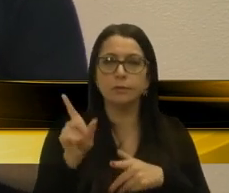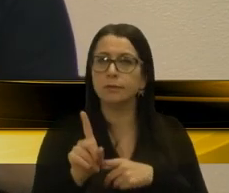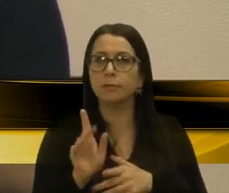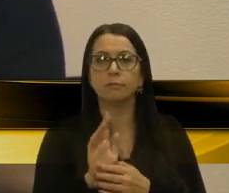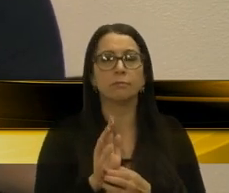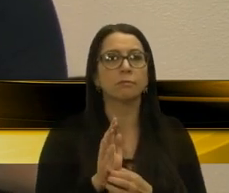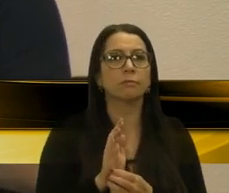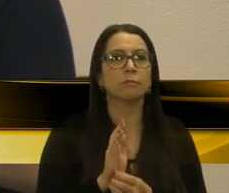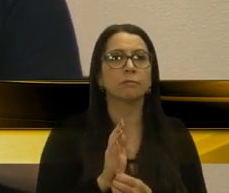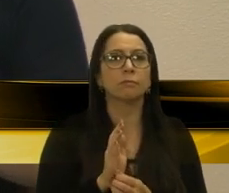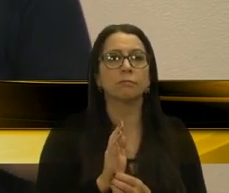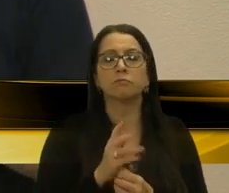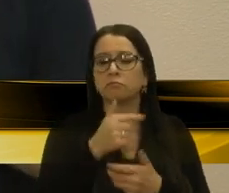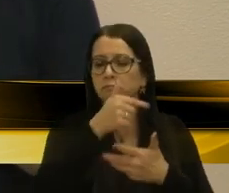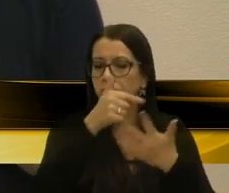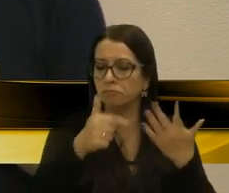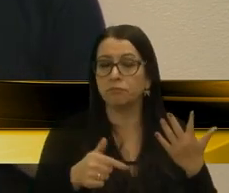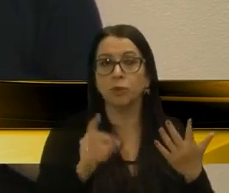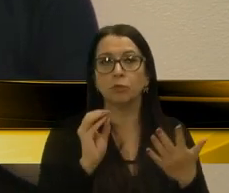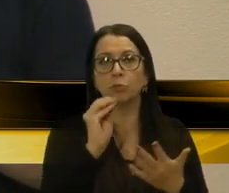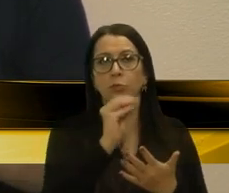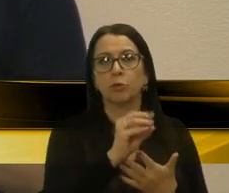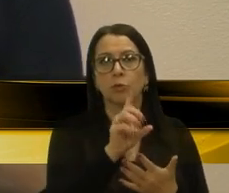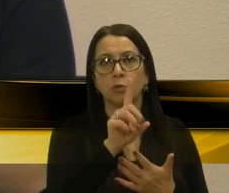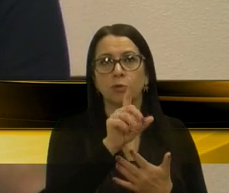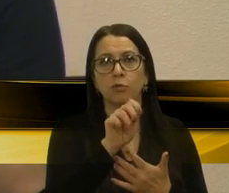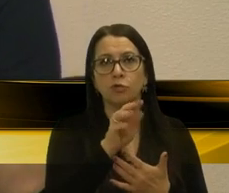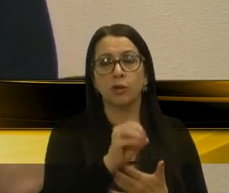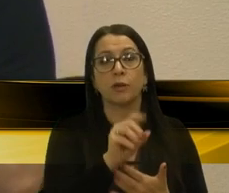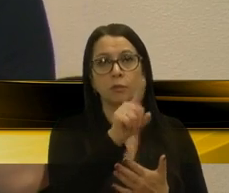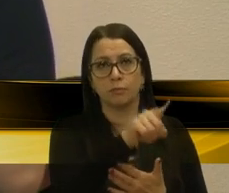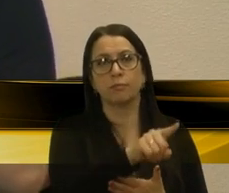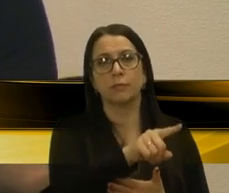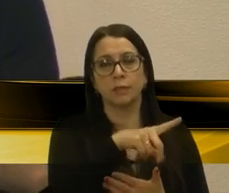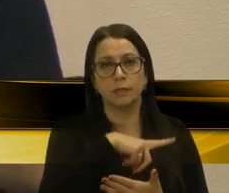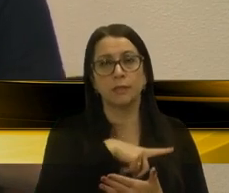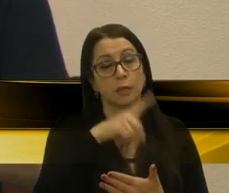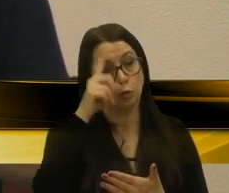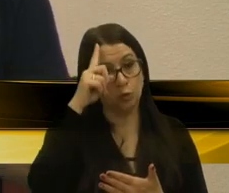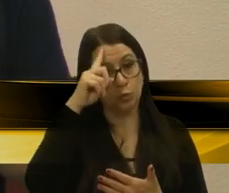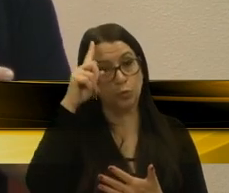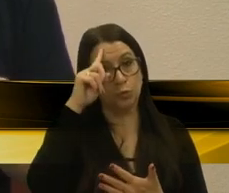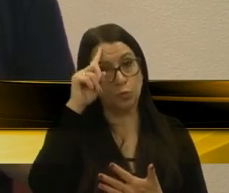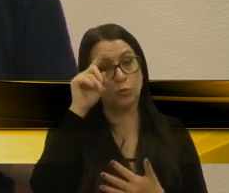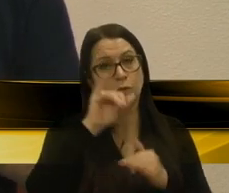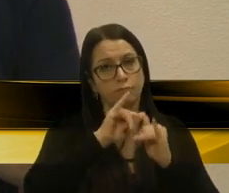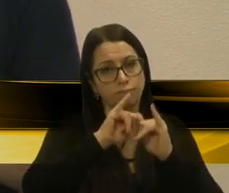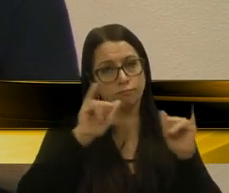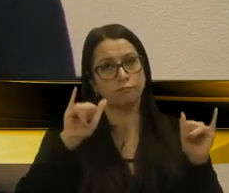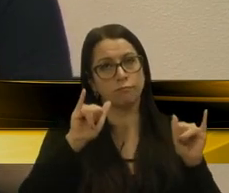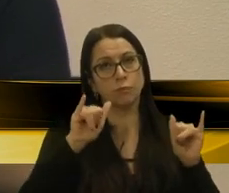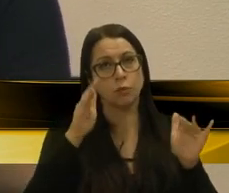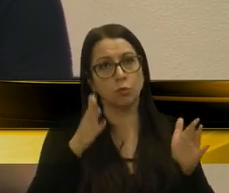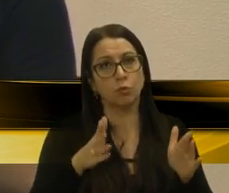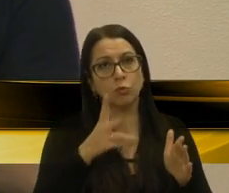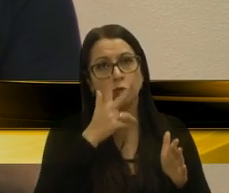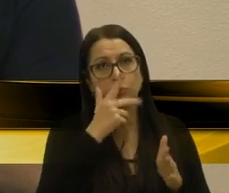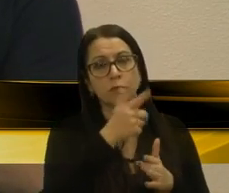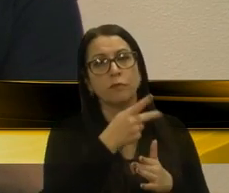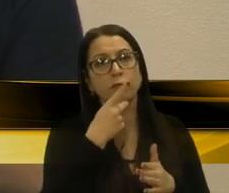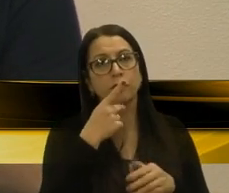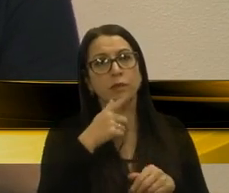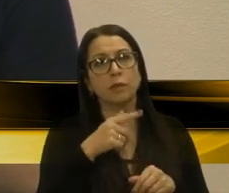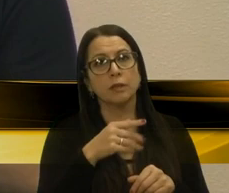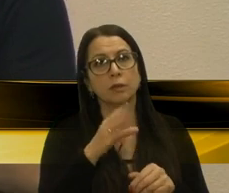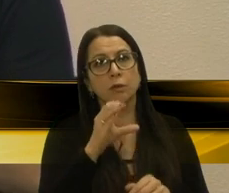de confiança, enfim. É só colocar no Diário Oficial Eletrônico que nós vamos ter diariamente ali as informações. Hoje mesmo nós estávamos falando